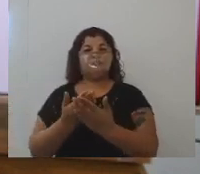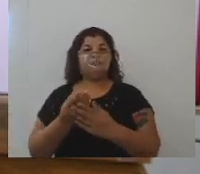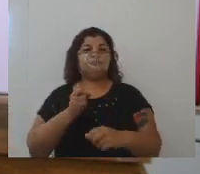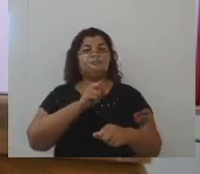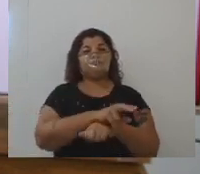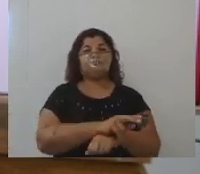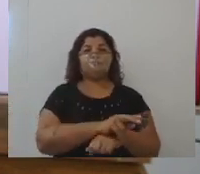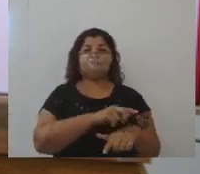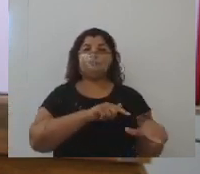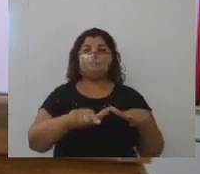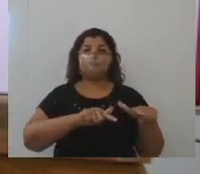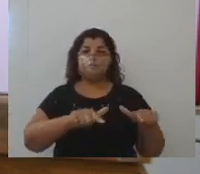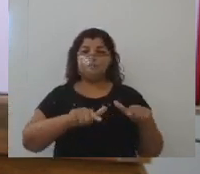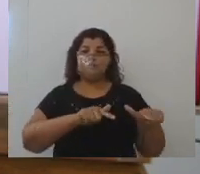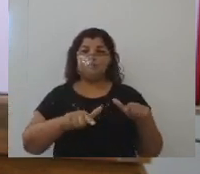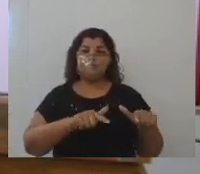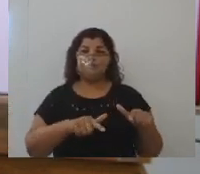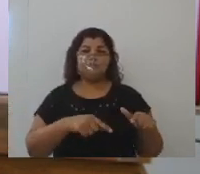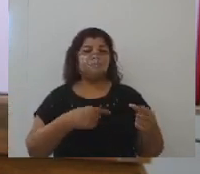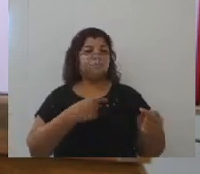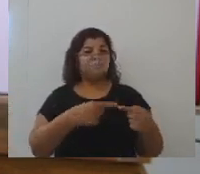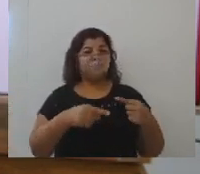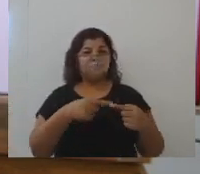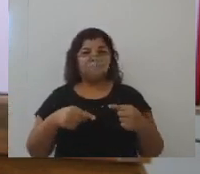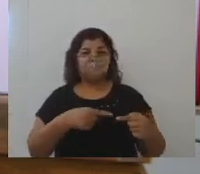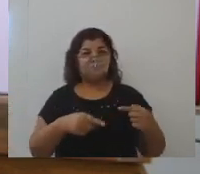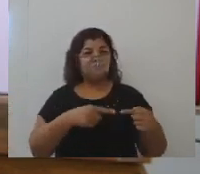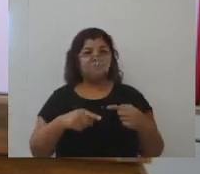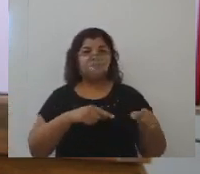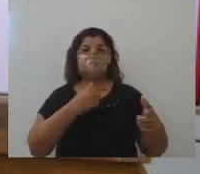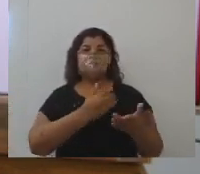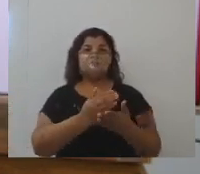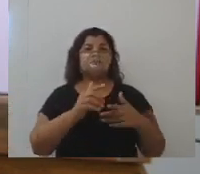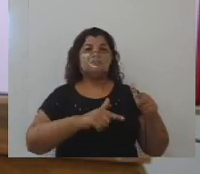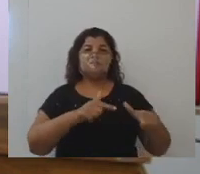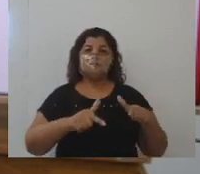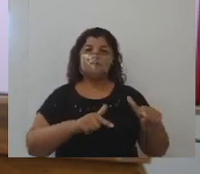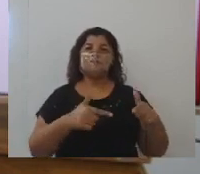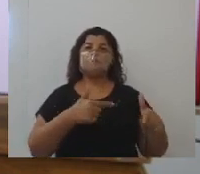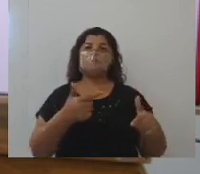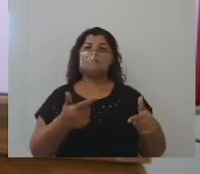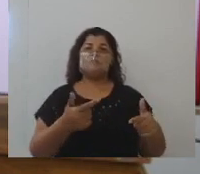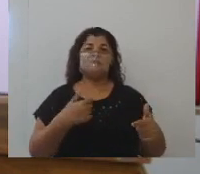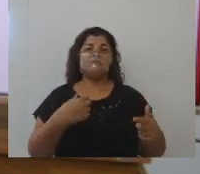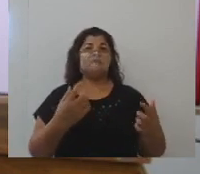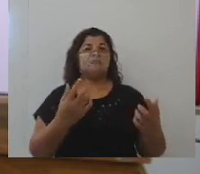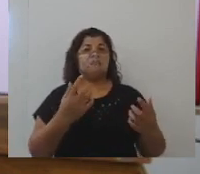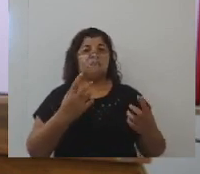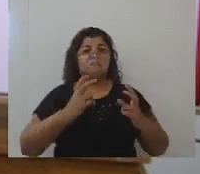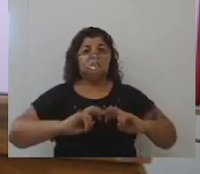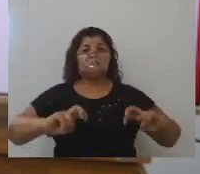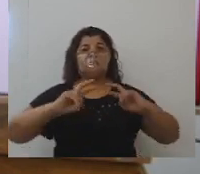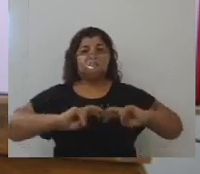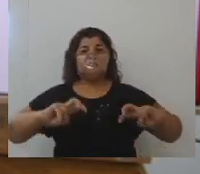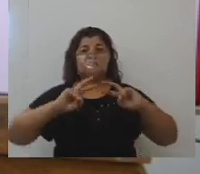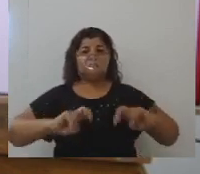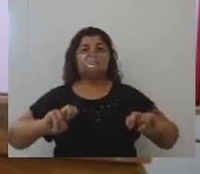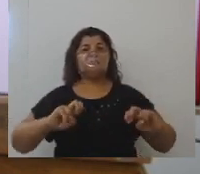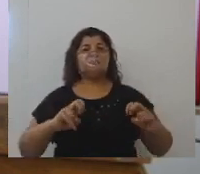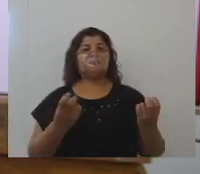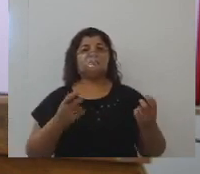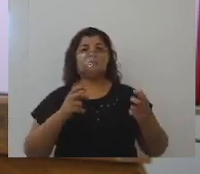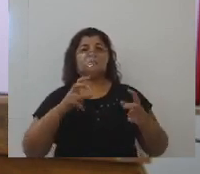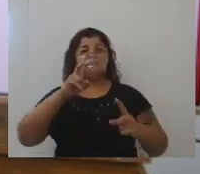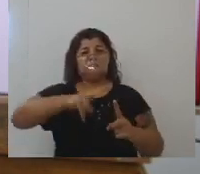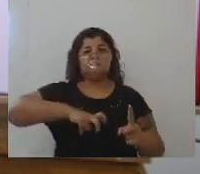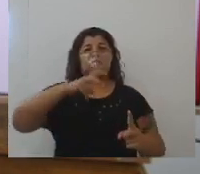mundo do trabalho, que ele não encontra alternativas, ou então ele começa a trabalhar com empregos que sugam muito da sua energia, ou empregos de